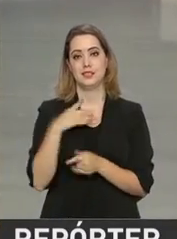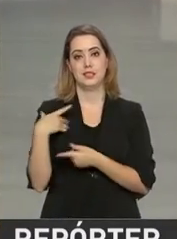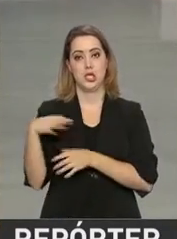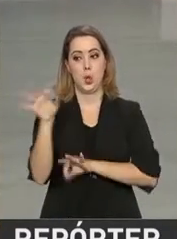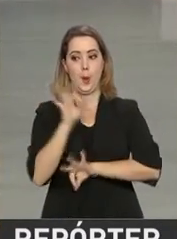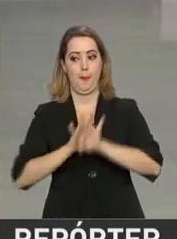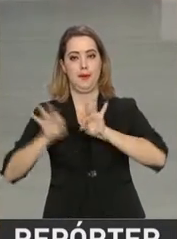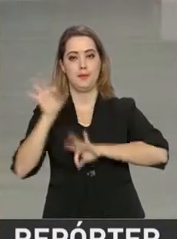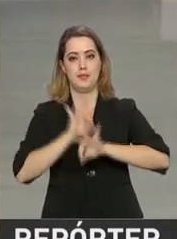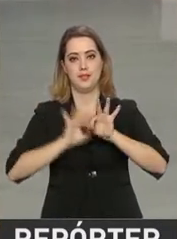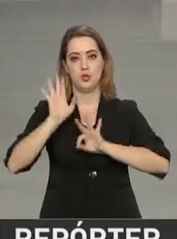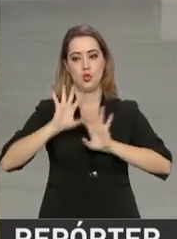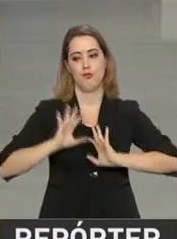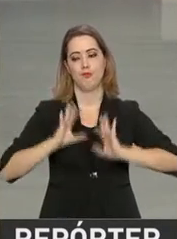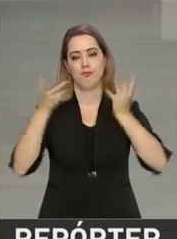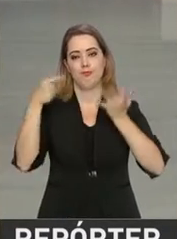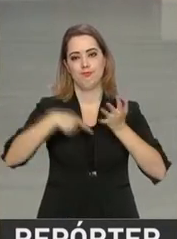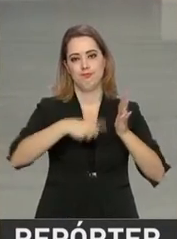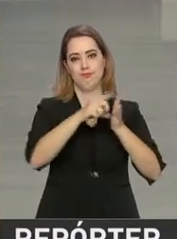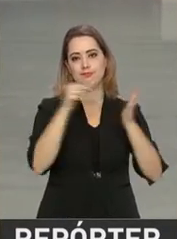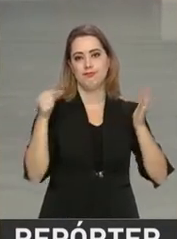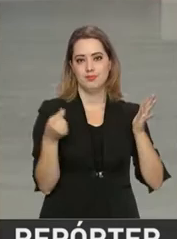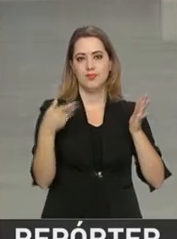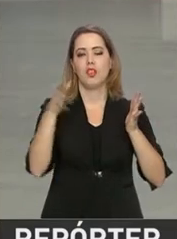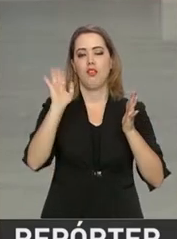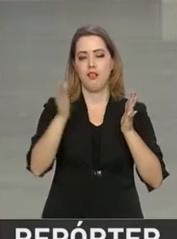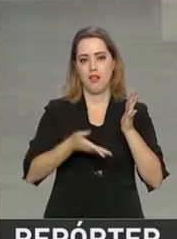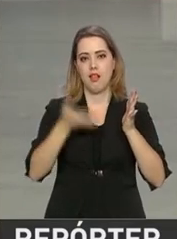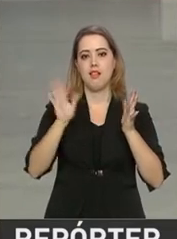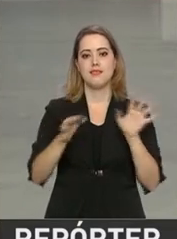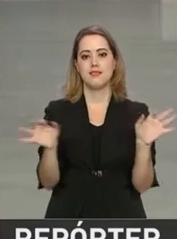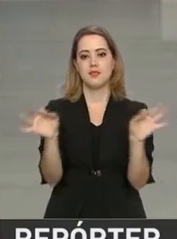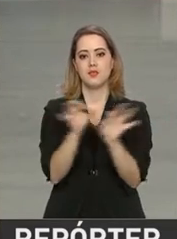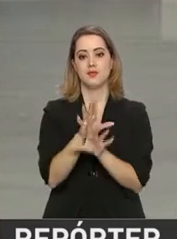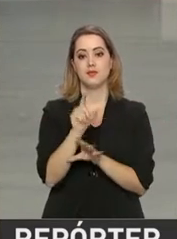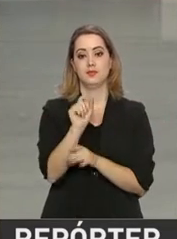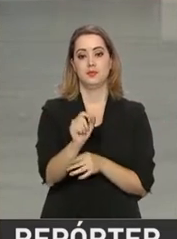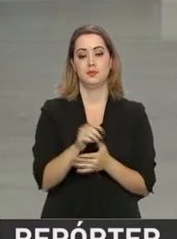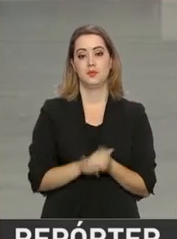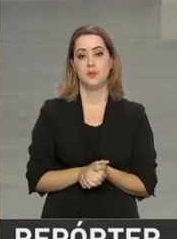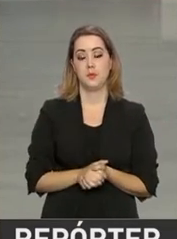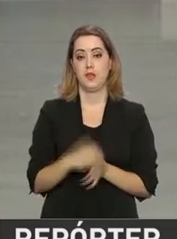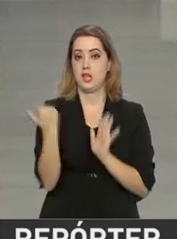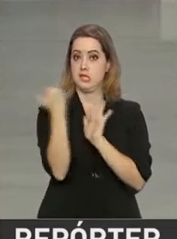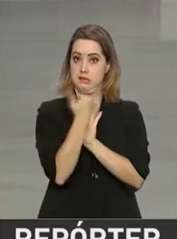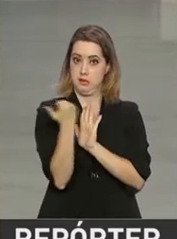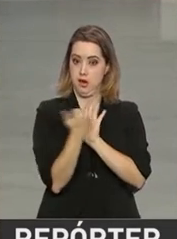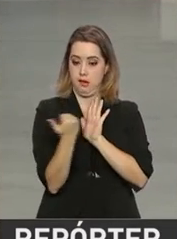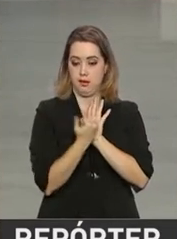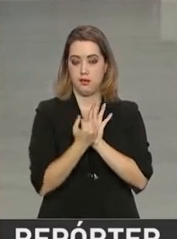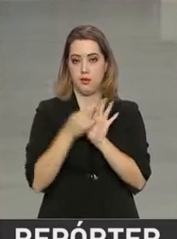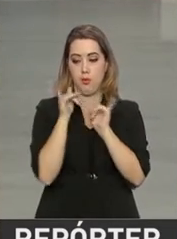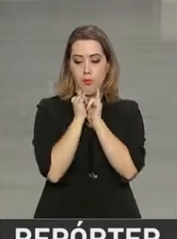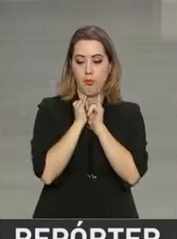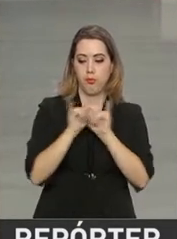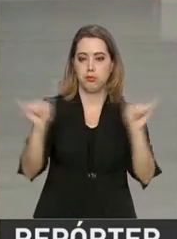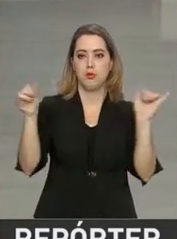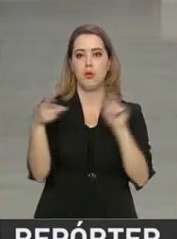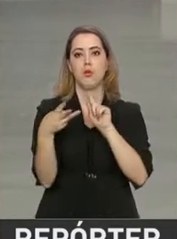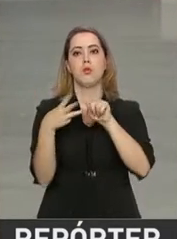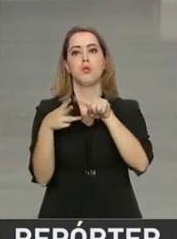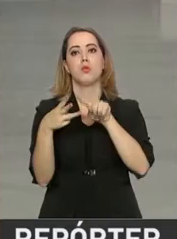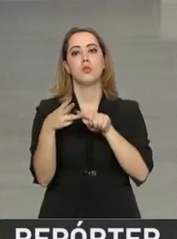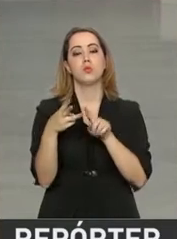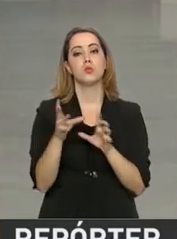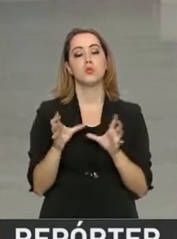para o evento aqui no palácio do planalto estão sendo finalizados e as medidas que vão ser anunciadas se dividem em três